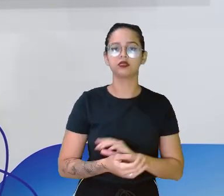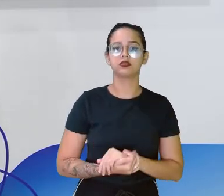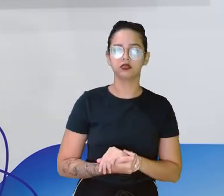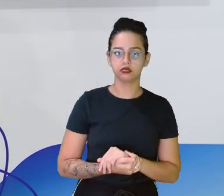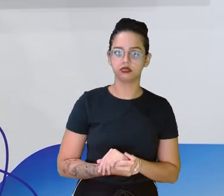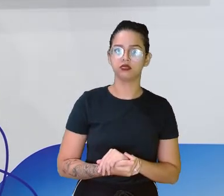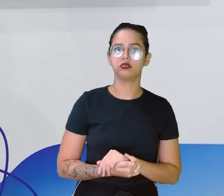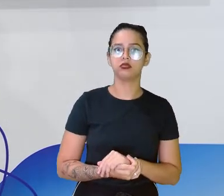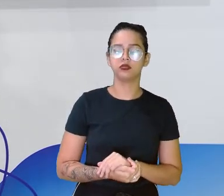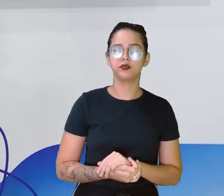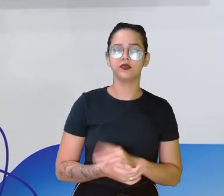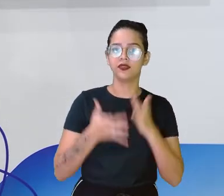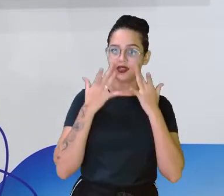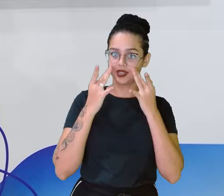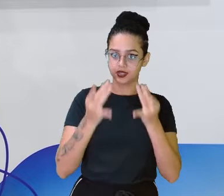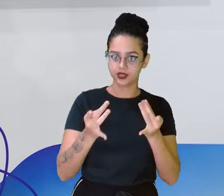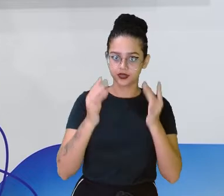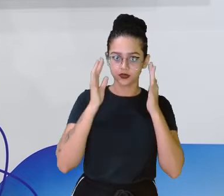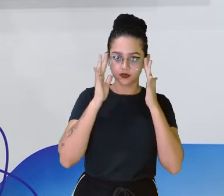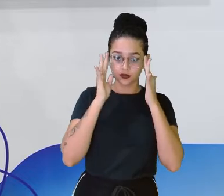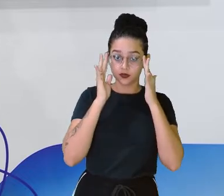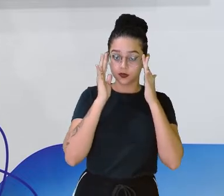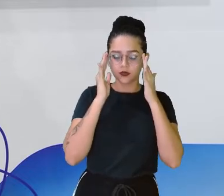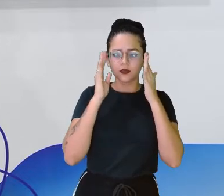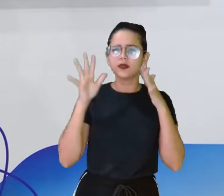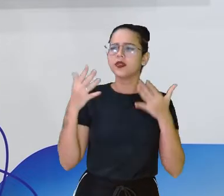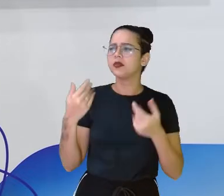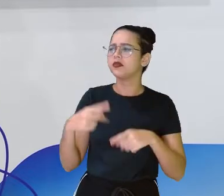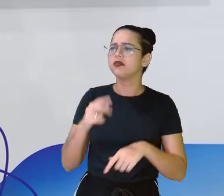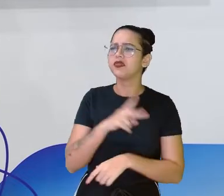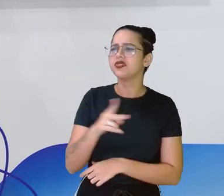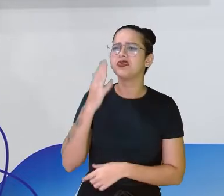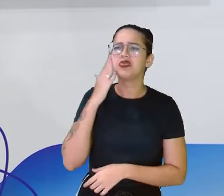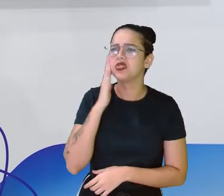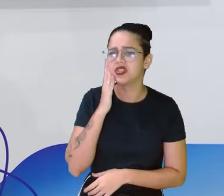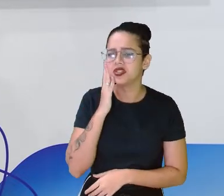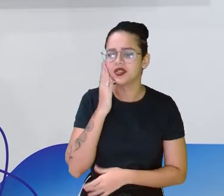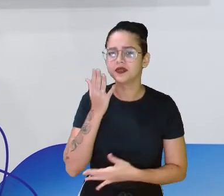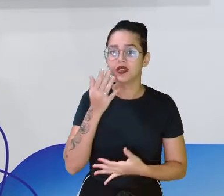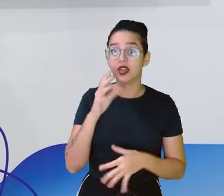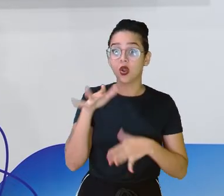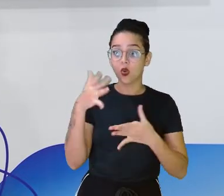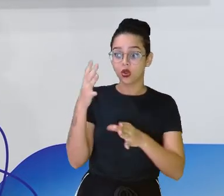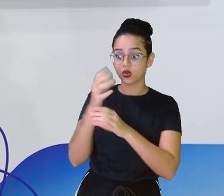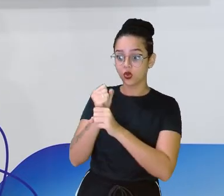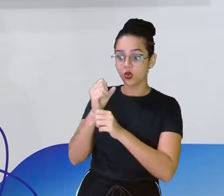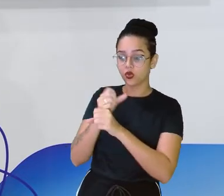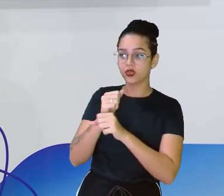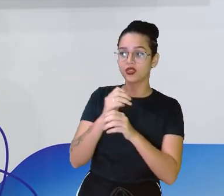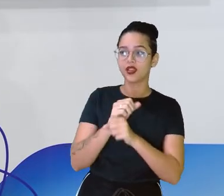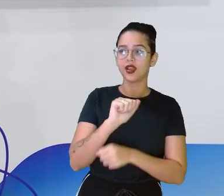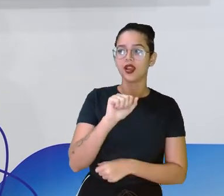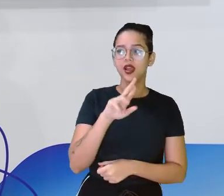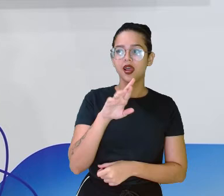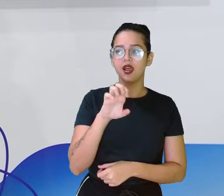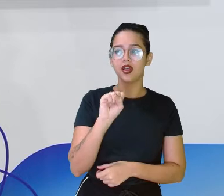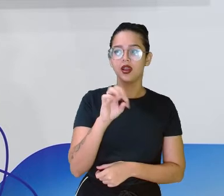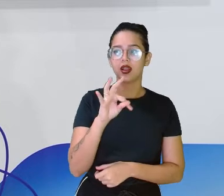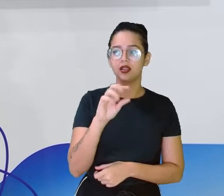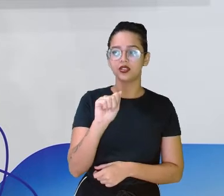Preste atenção nisso. Professor, eu não entendi. Quando for contar as arestas, você esquece a